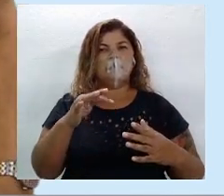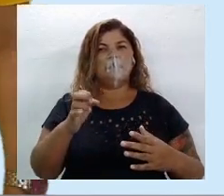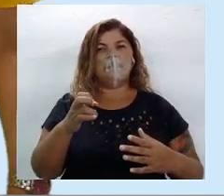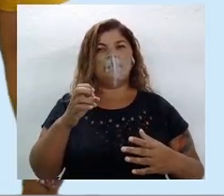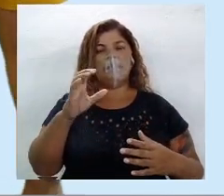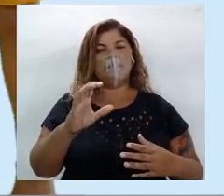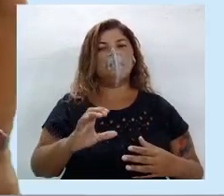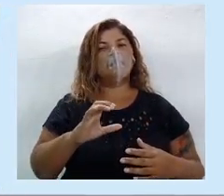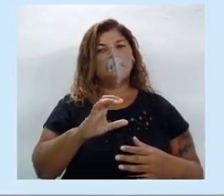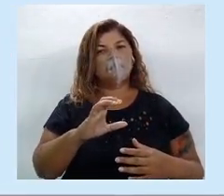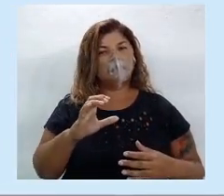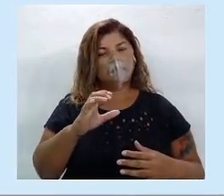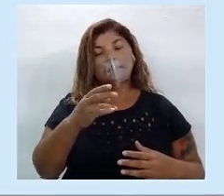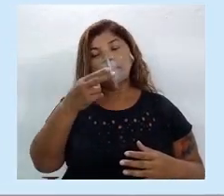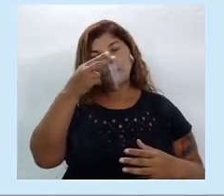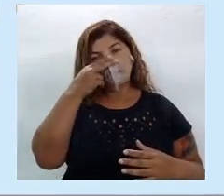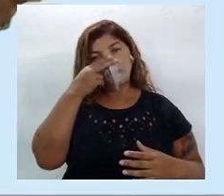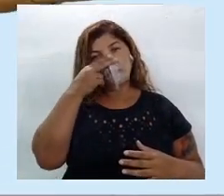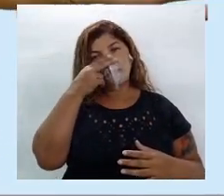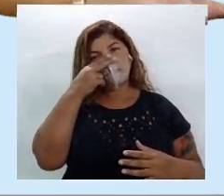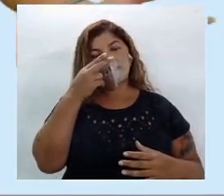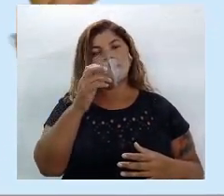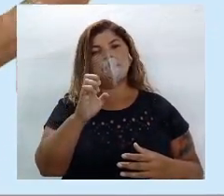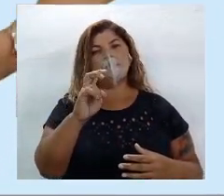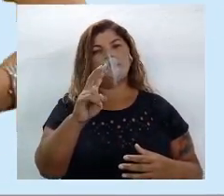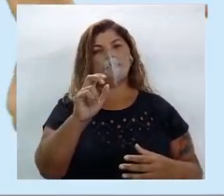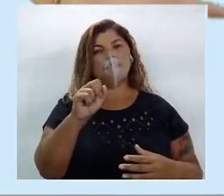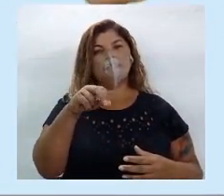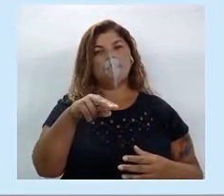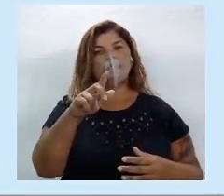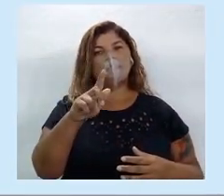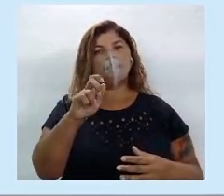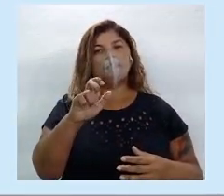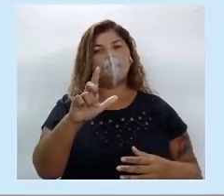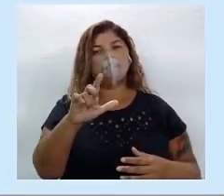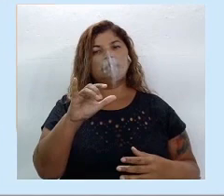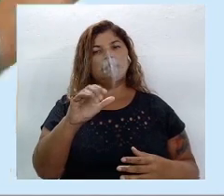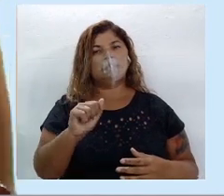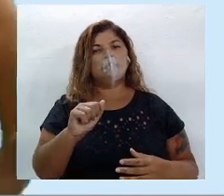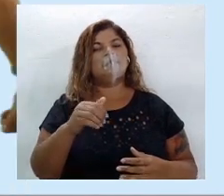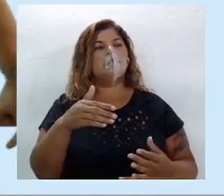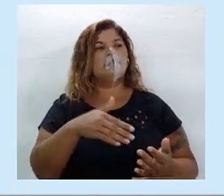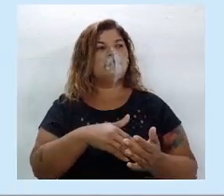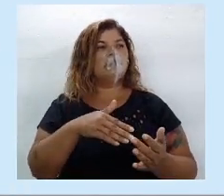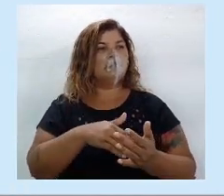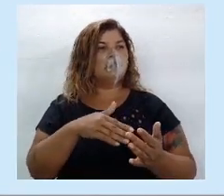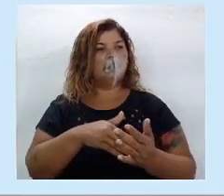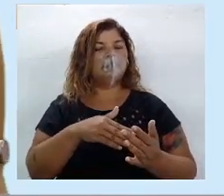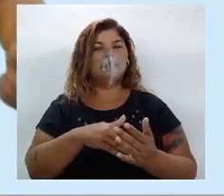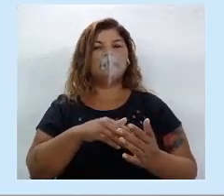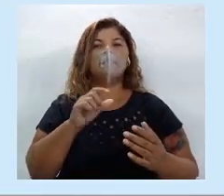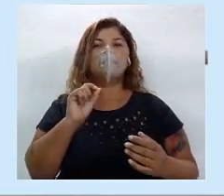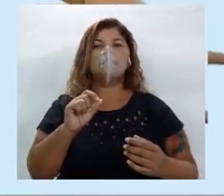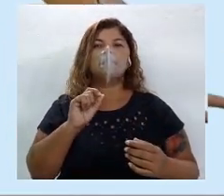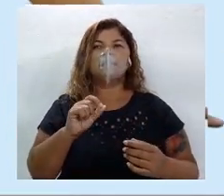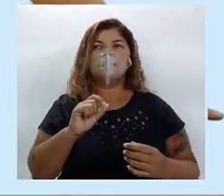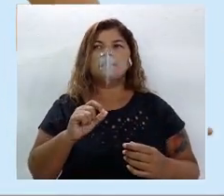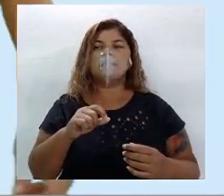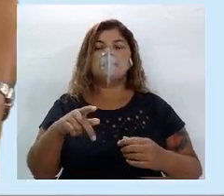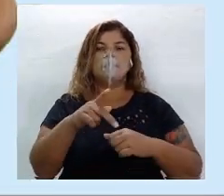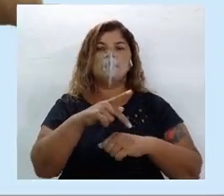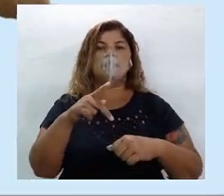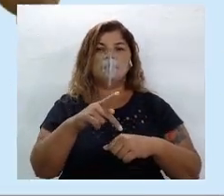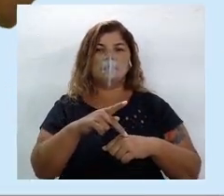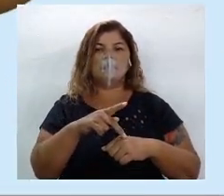cristã evangélica. E uma curiosidade final, Prestem bem atenção. Aqui em nosso